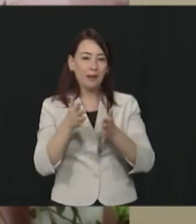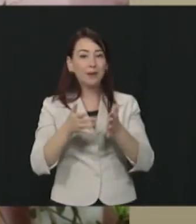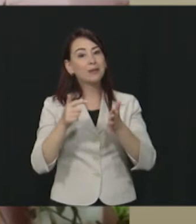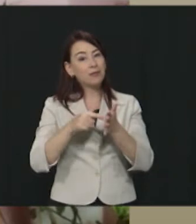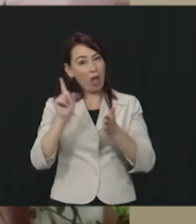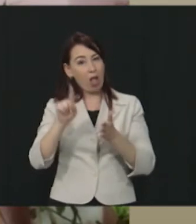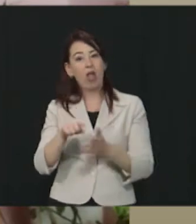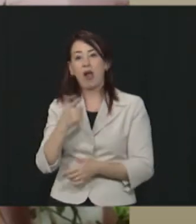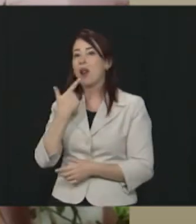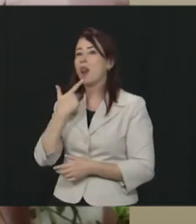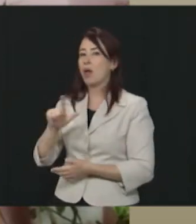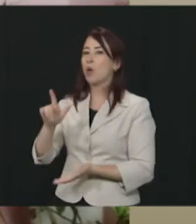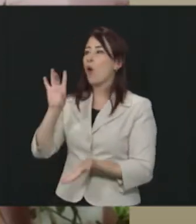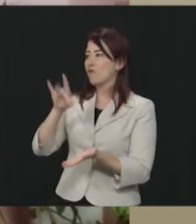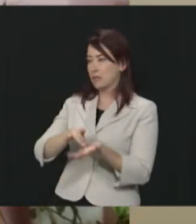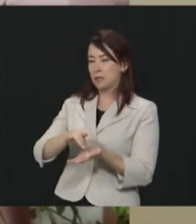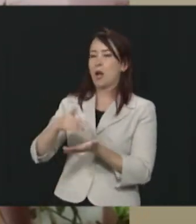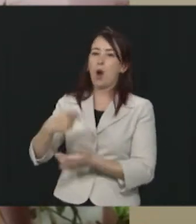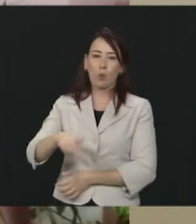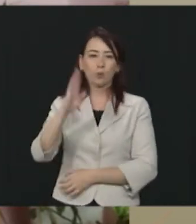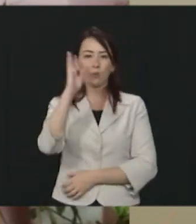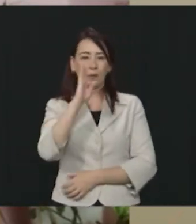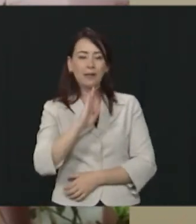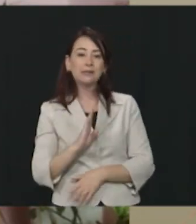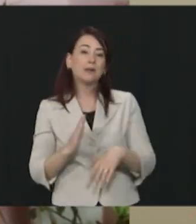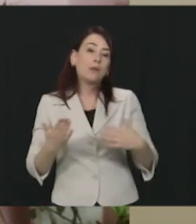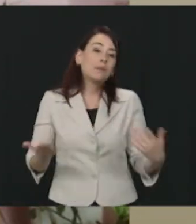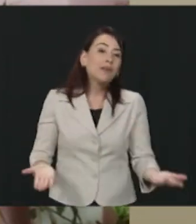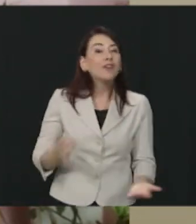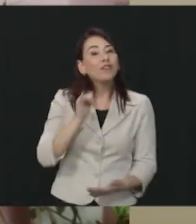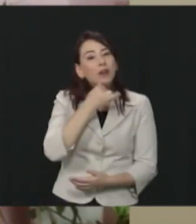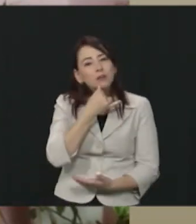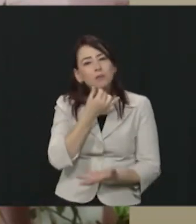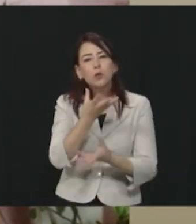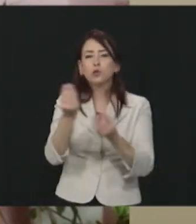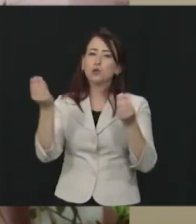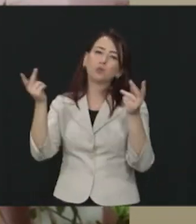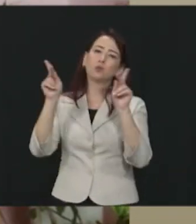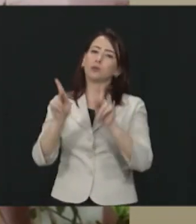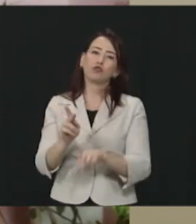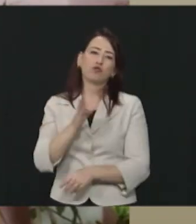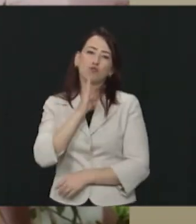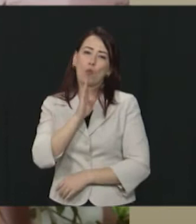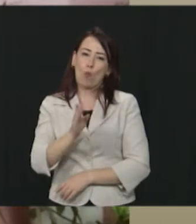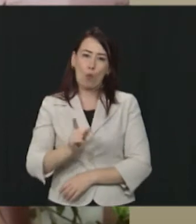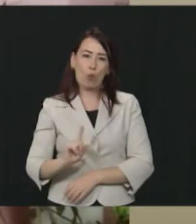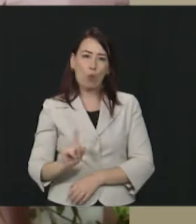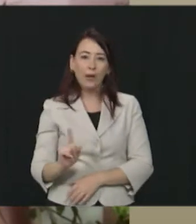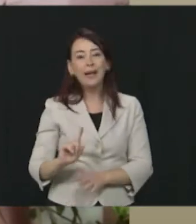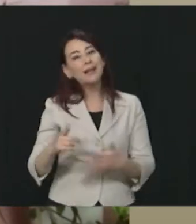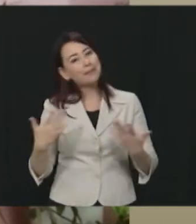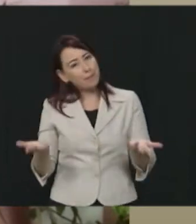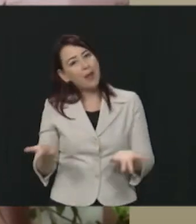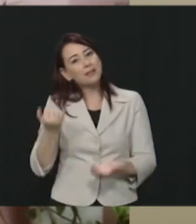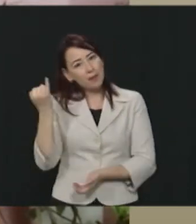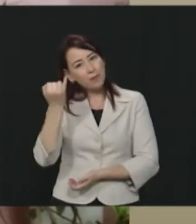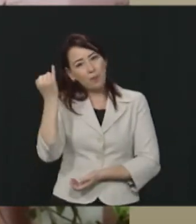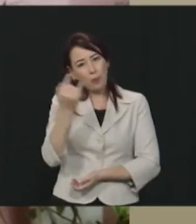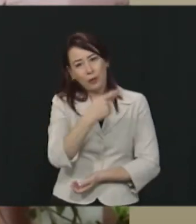oficial do Brasil e que, infelizmente, muita gente desconhece. Mas que é importante conhecer,